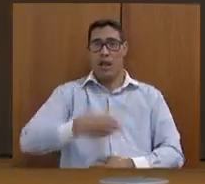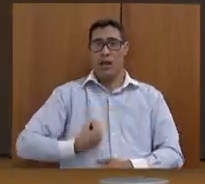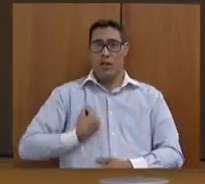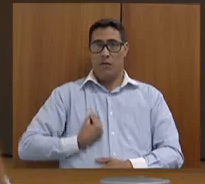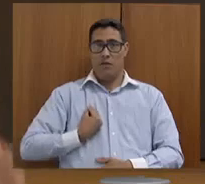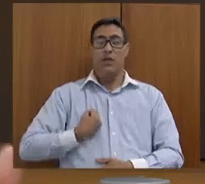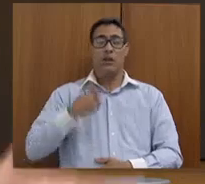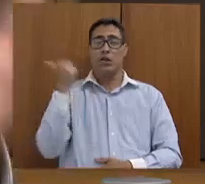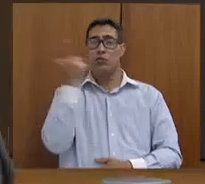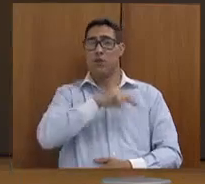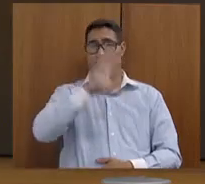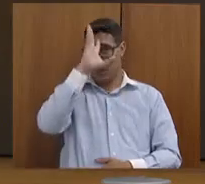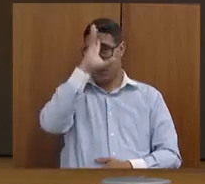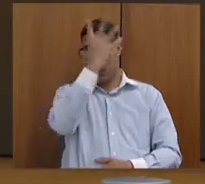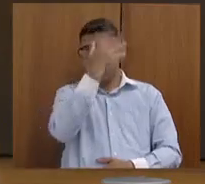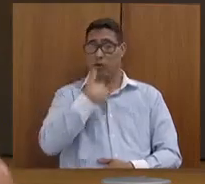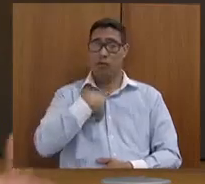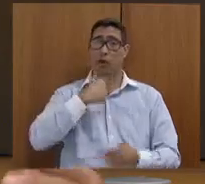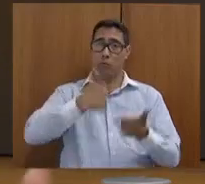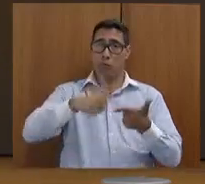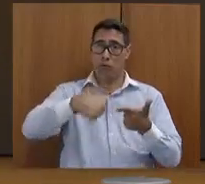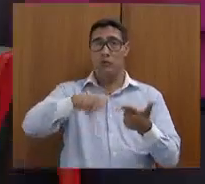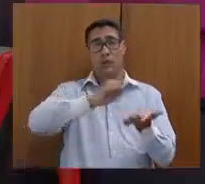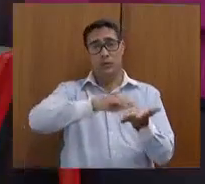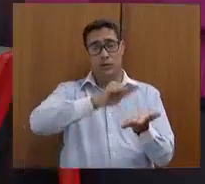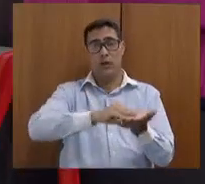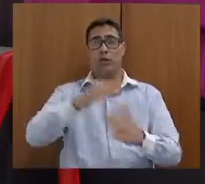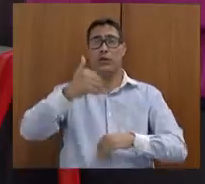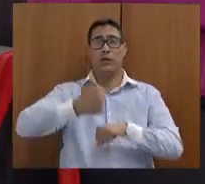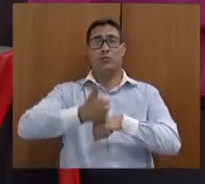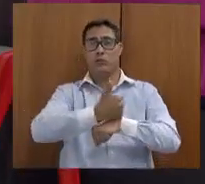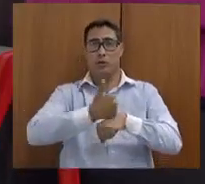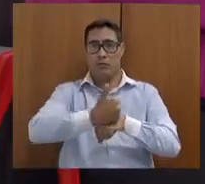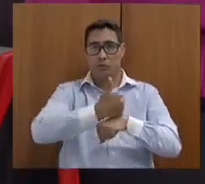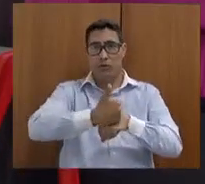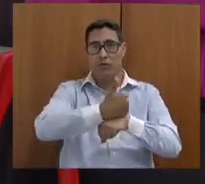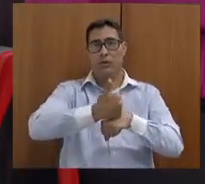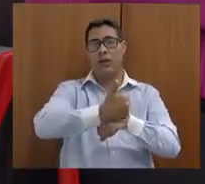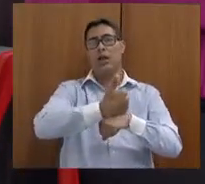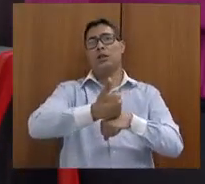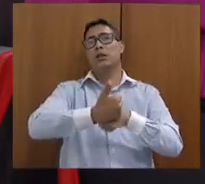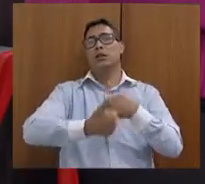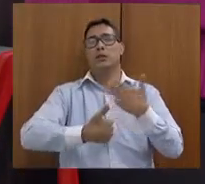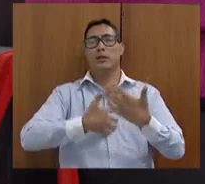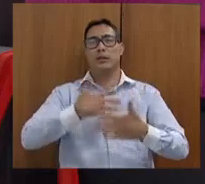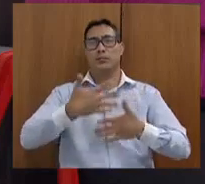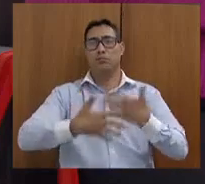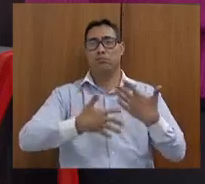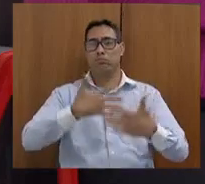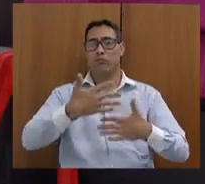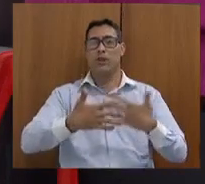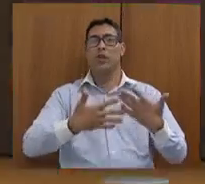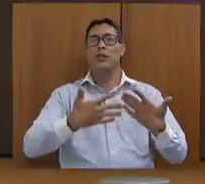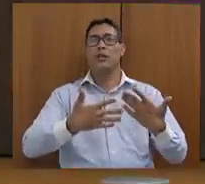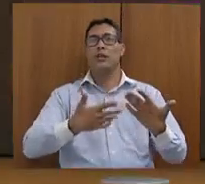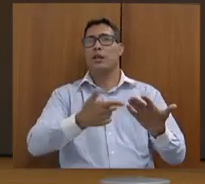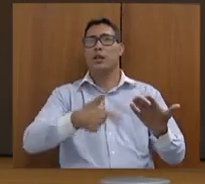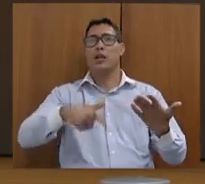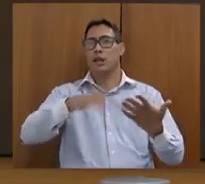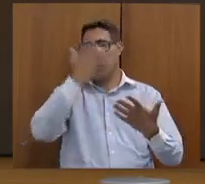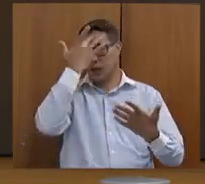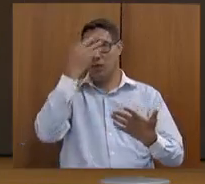resolve o problema da falta desses profissionais que às vezes não é